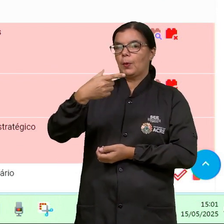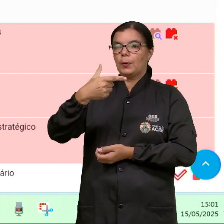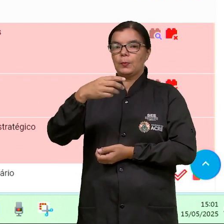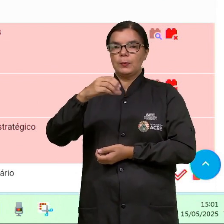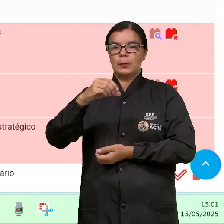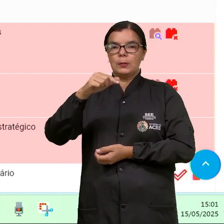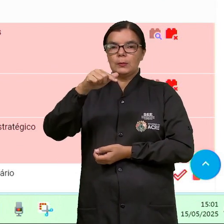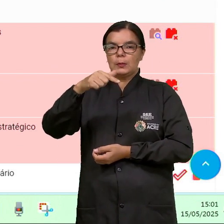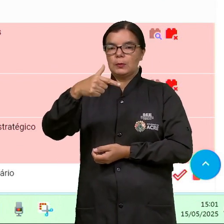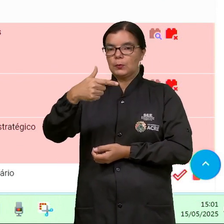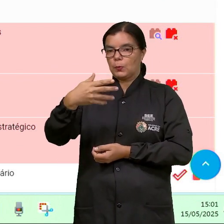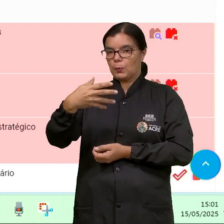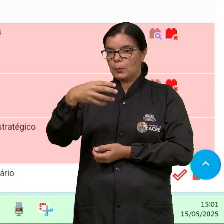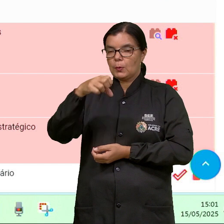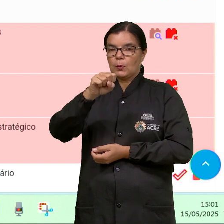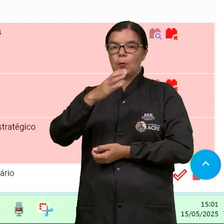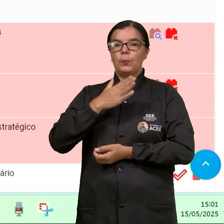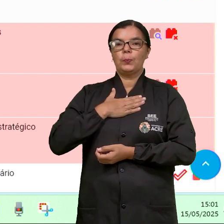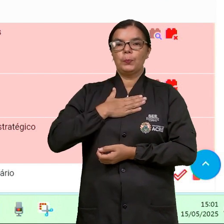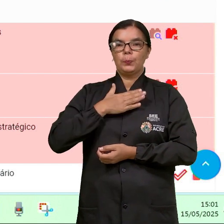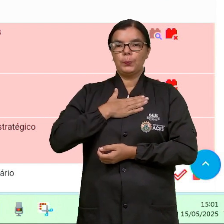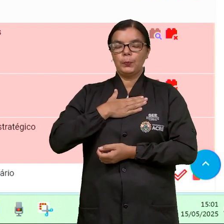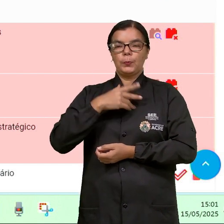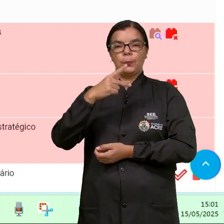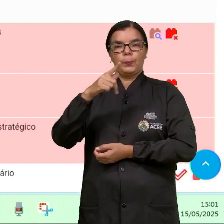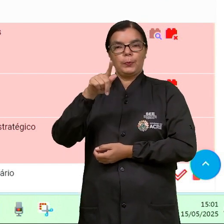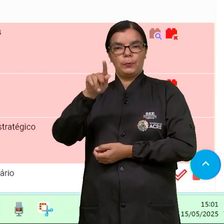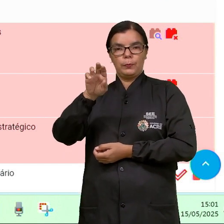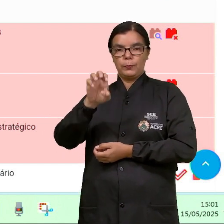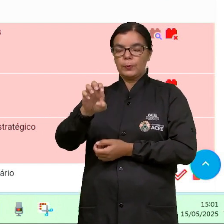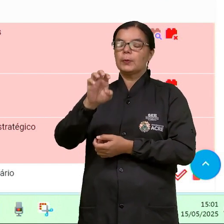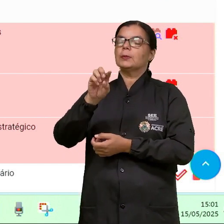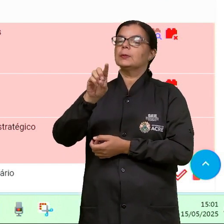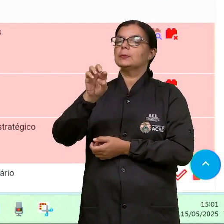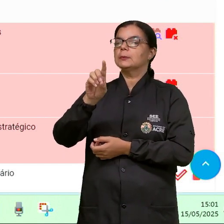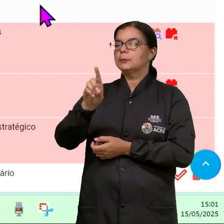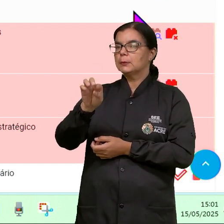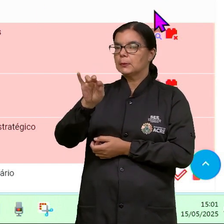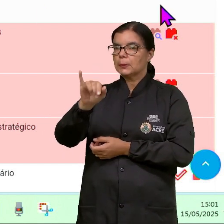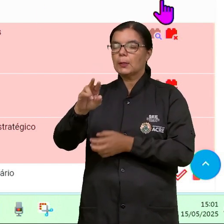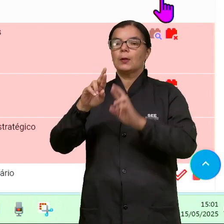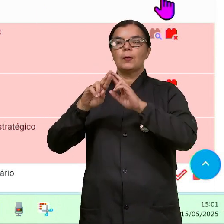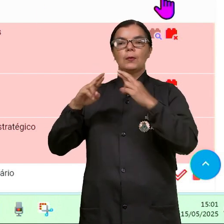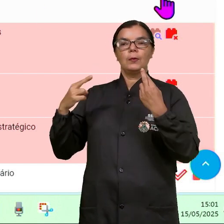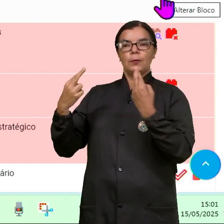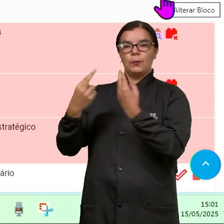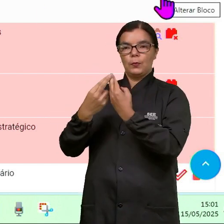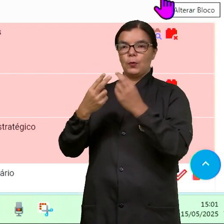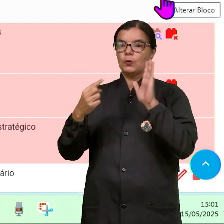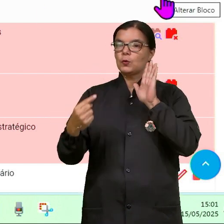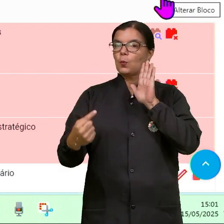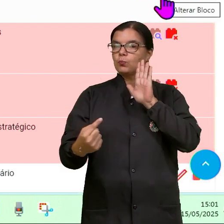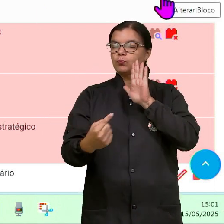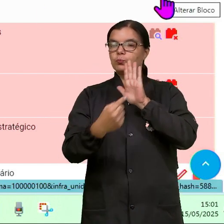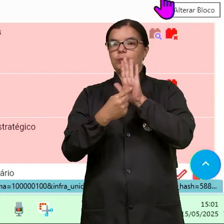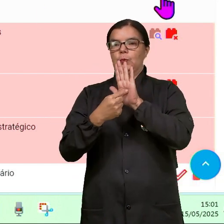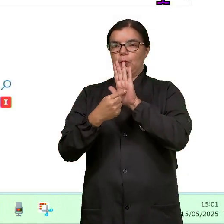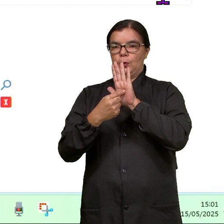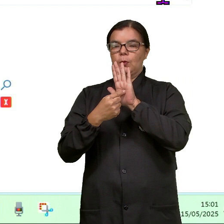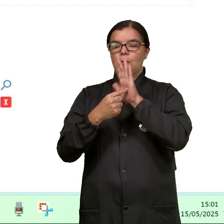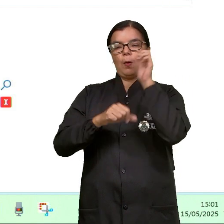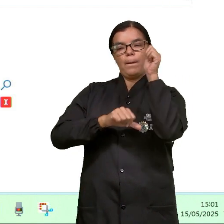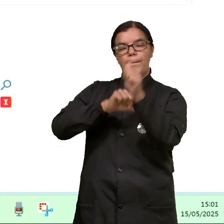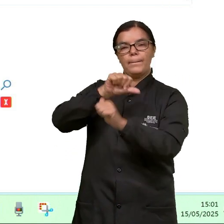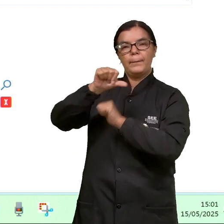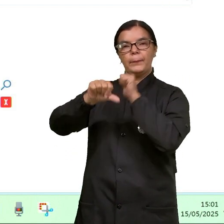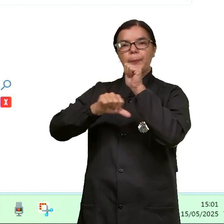42/48, gerado por mim, ó, no DTI, é um bloco de reunião. Se eu clicar aqui nesse ícone aqui, ó, alterar